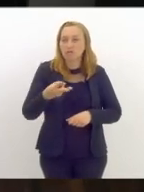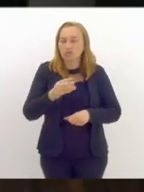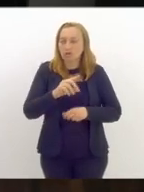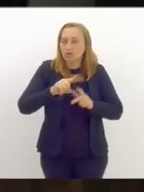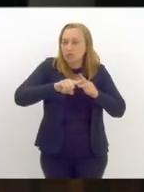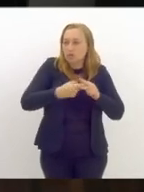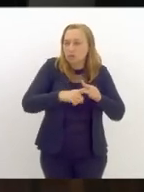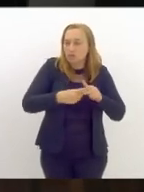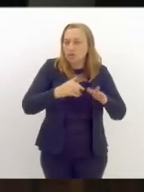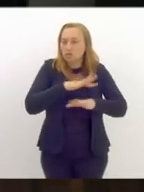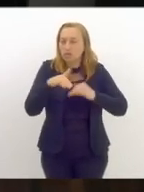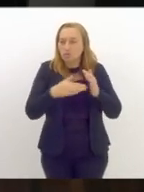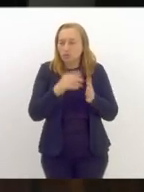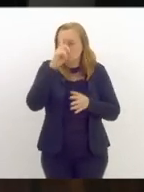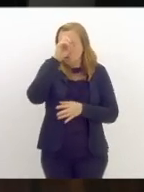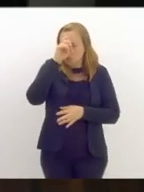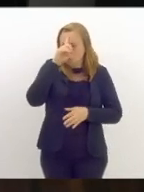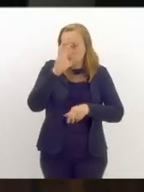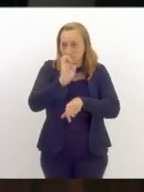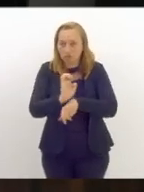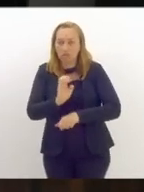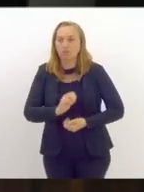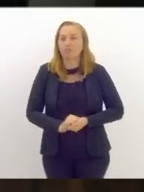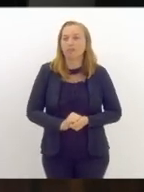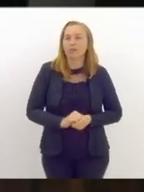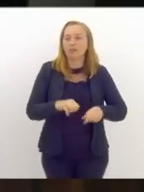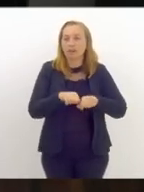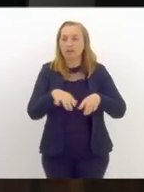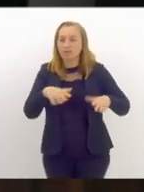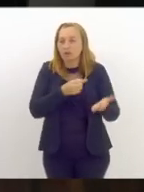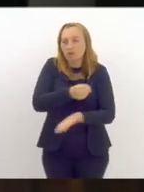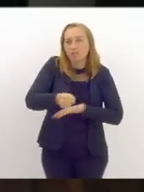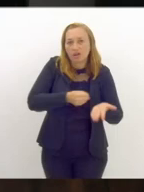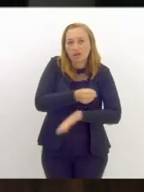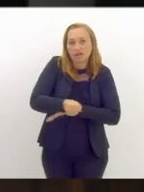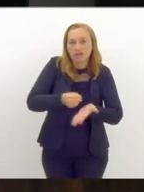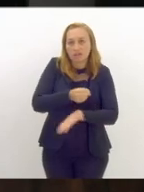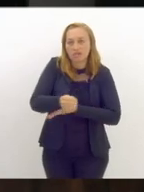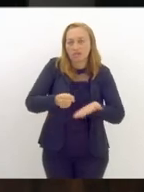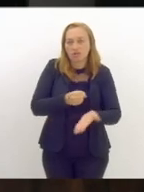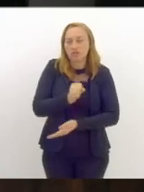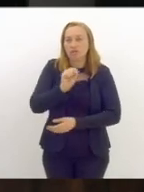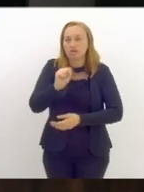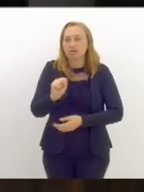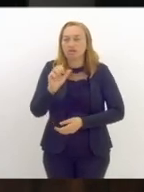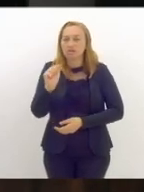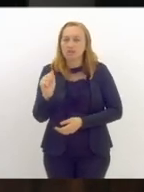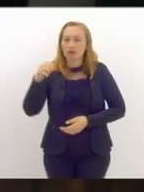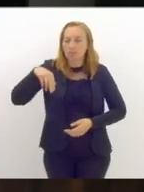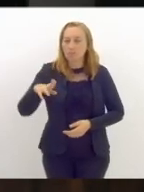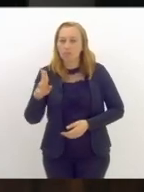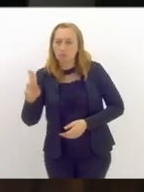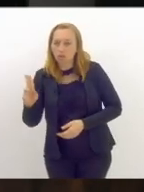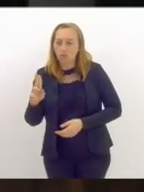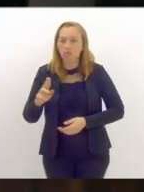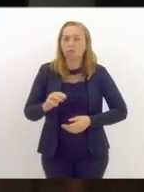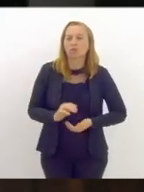unidades de pronto atendimento da Rede Estadual. Ampliação das bases descentralizadas do SAMU, melhoria no Instituto Nacional